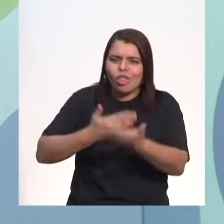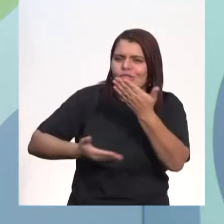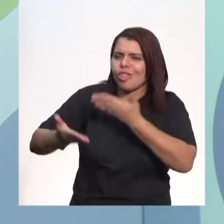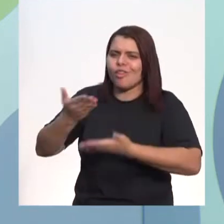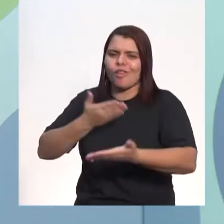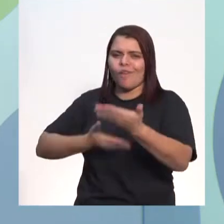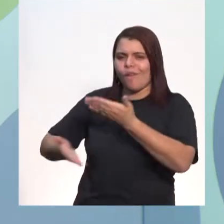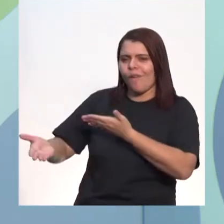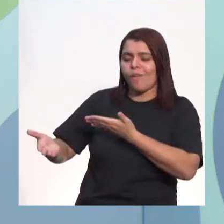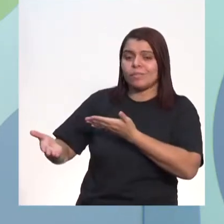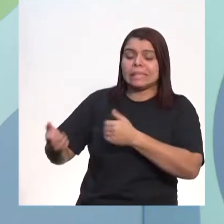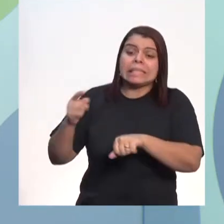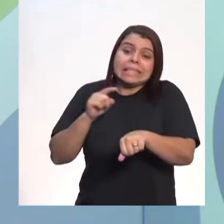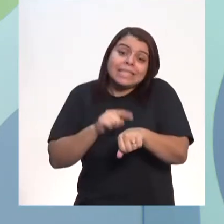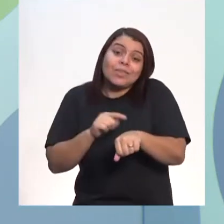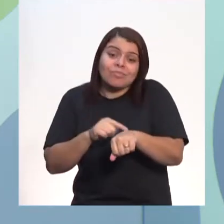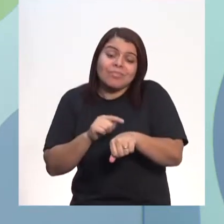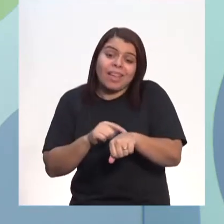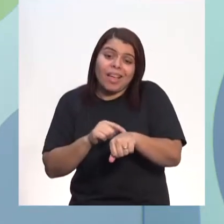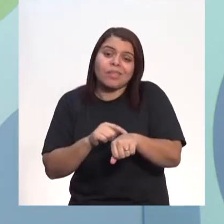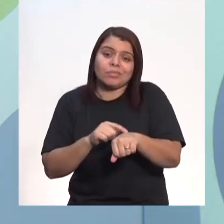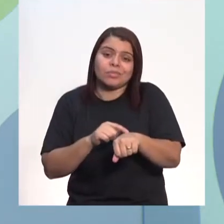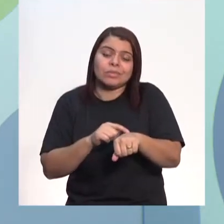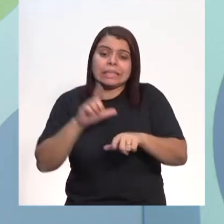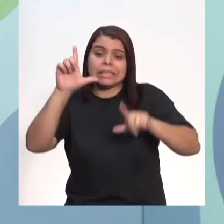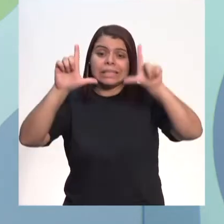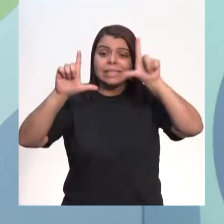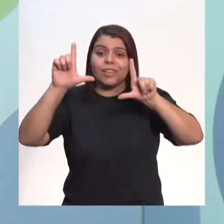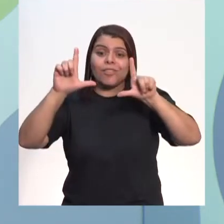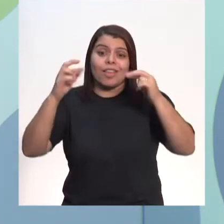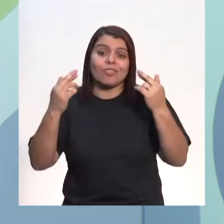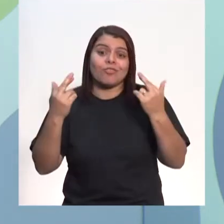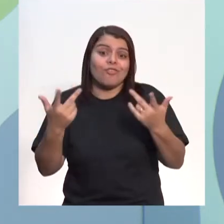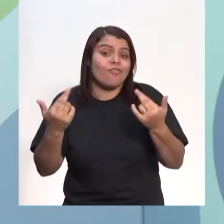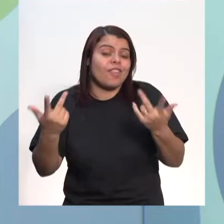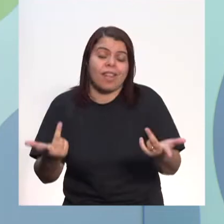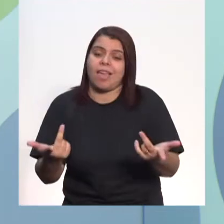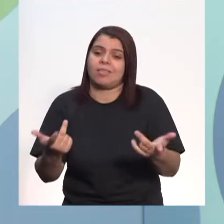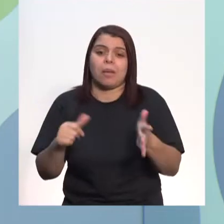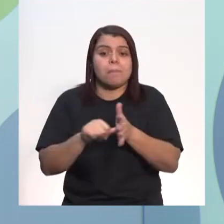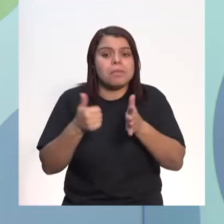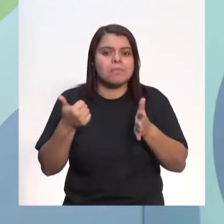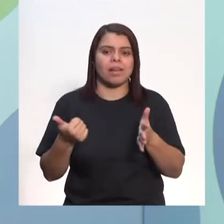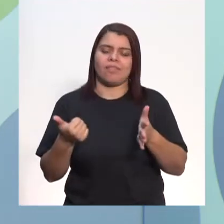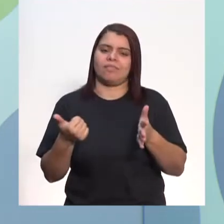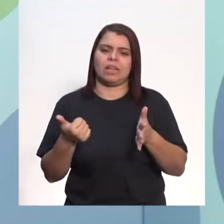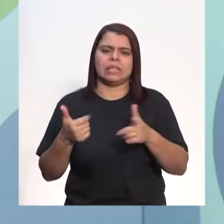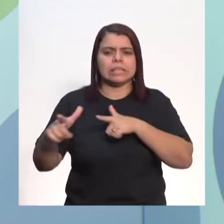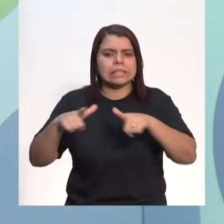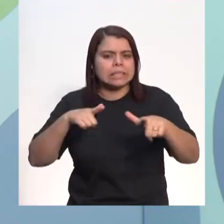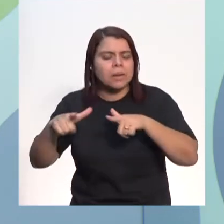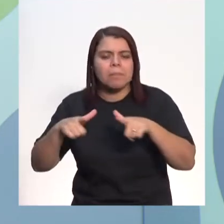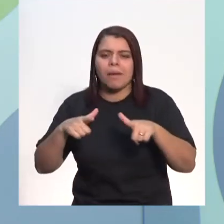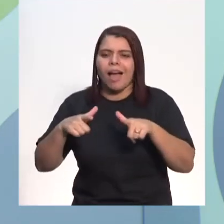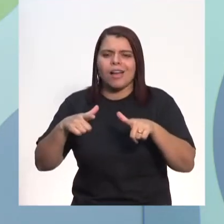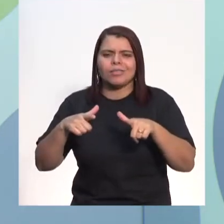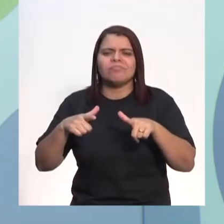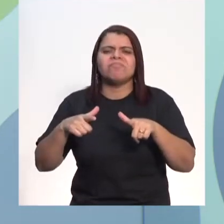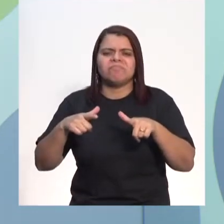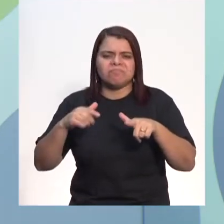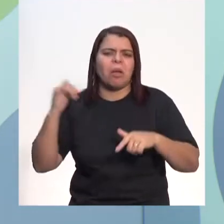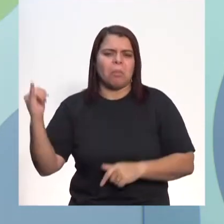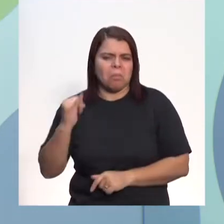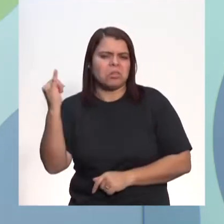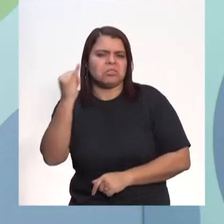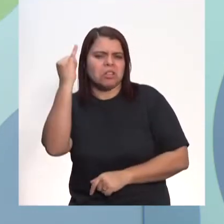tempo também da TV, que é diferente, né? As meninas foi a primeira vez que elas fizeram esse trabalho, brilhantemente,